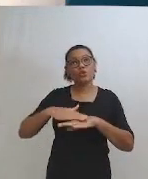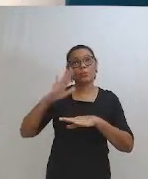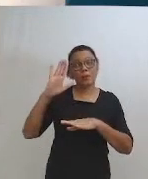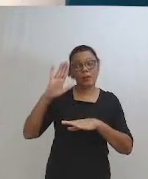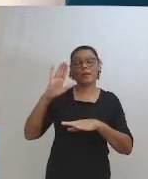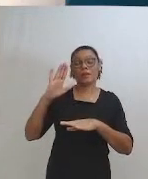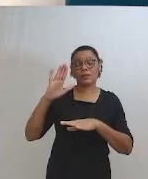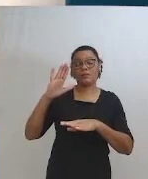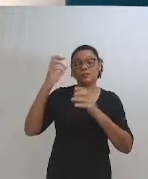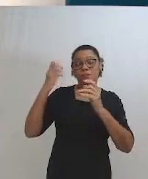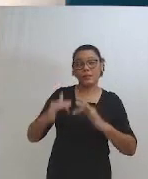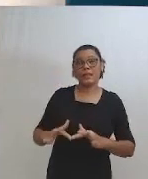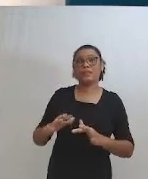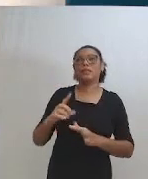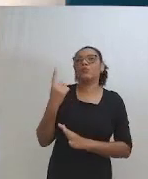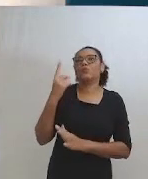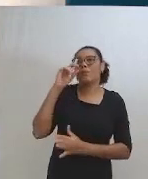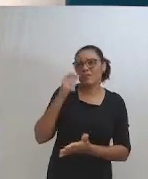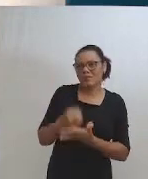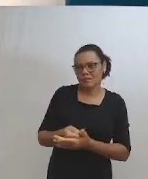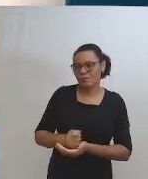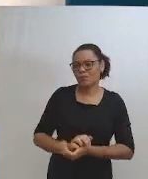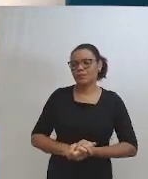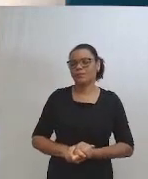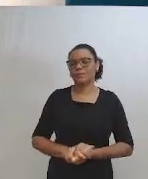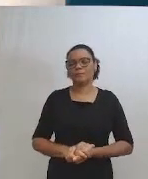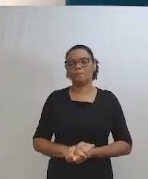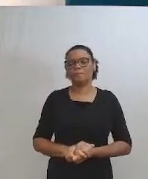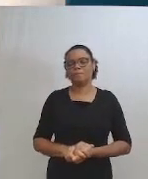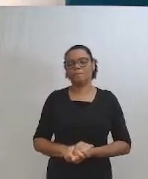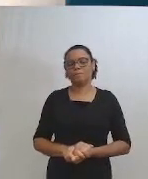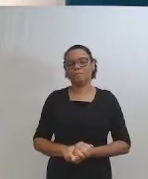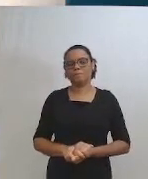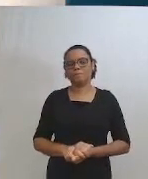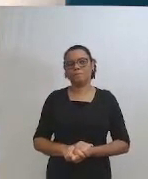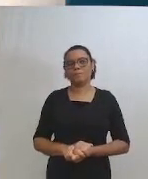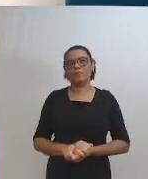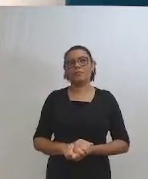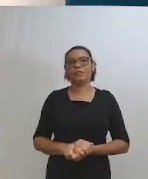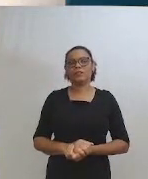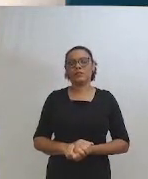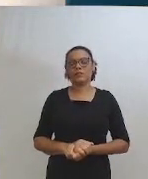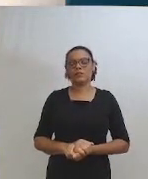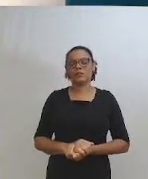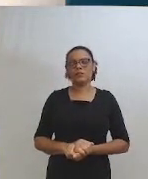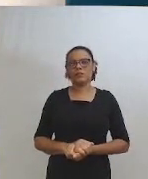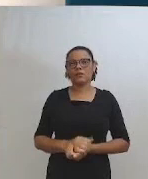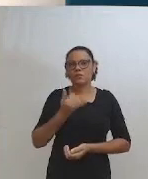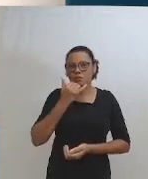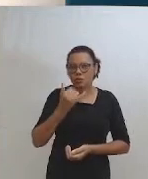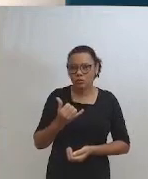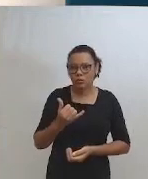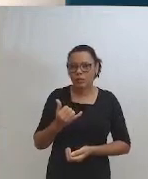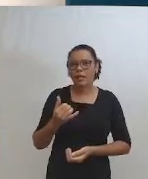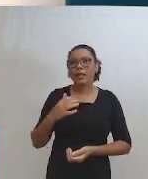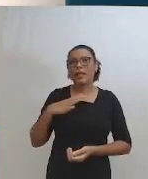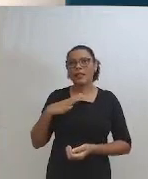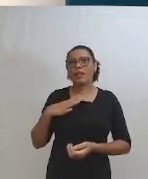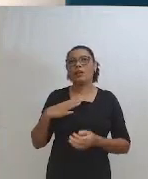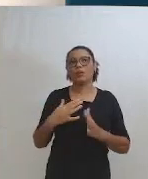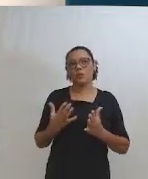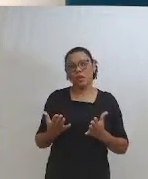1.423.638. Pois não, ministro. Senhor presidente, aqui... Tem um impedimento, desculpe. Tem o meu impedimento aí. Da ministra